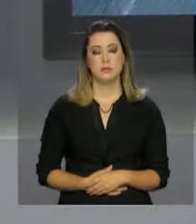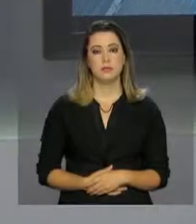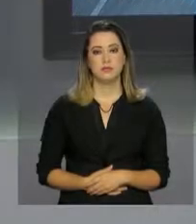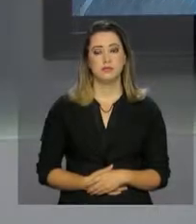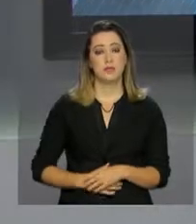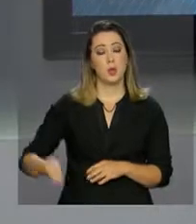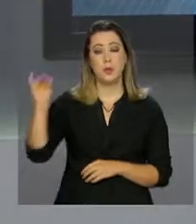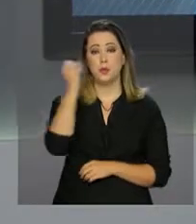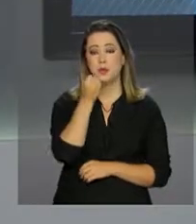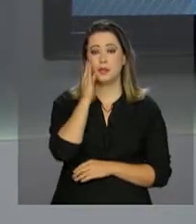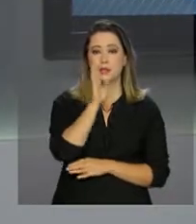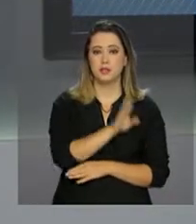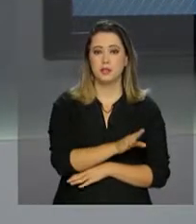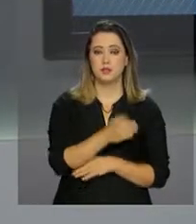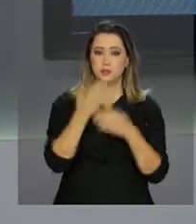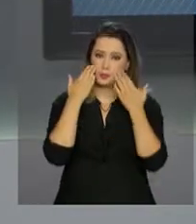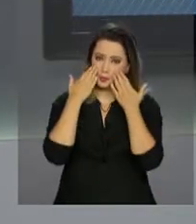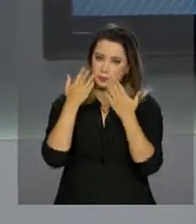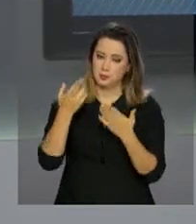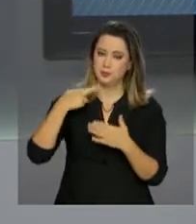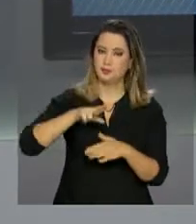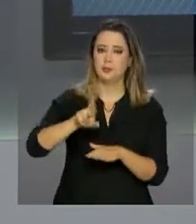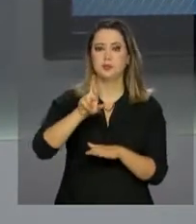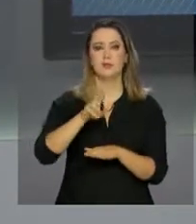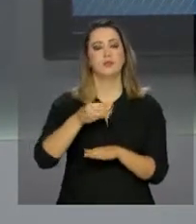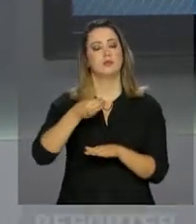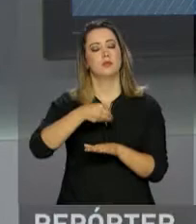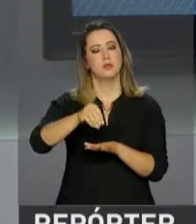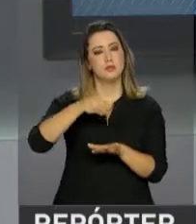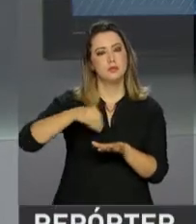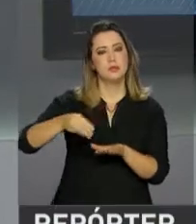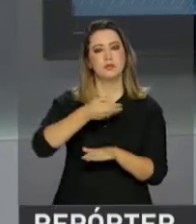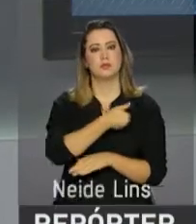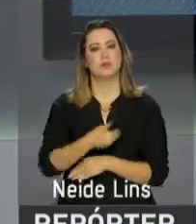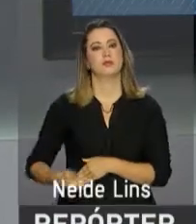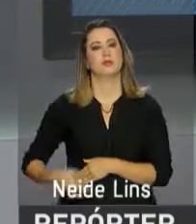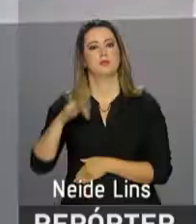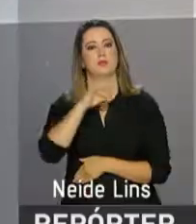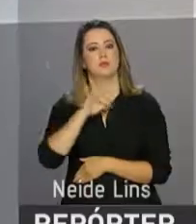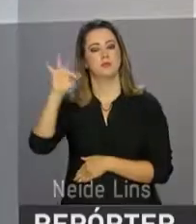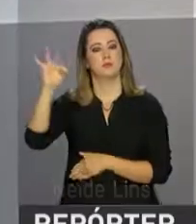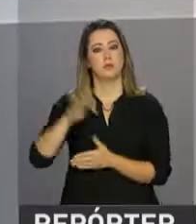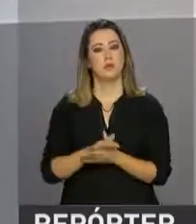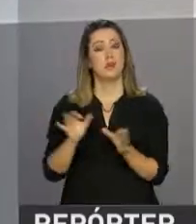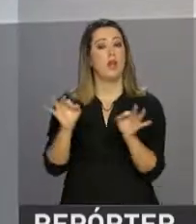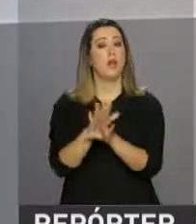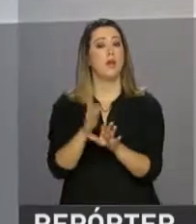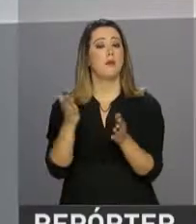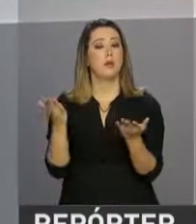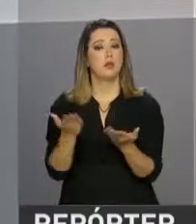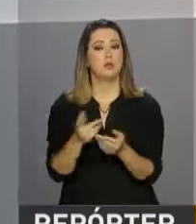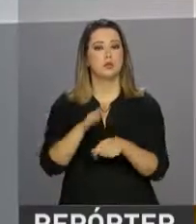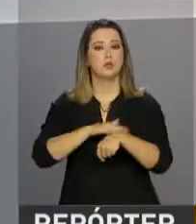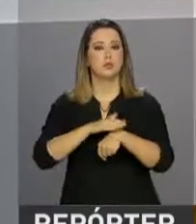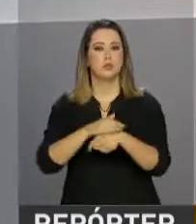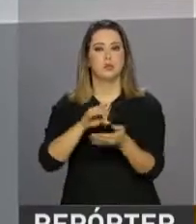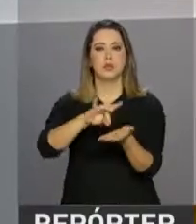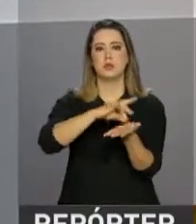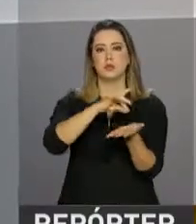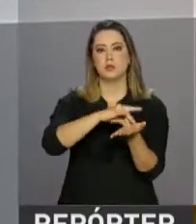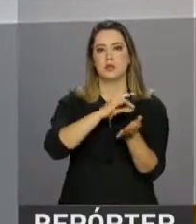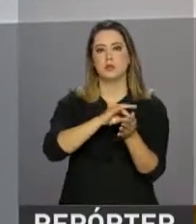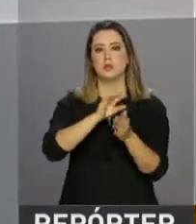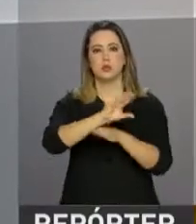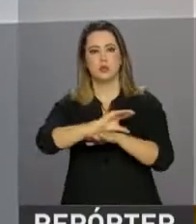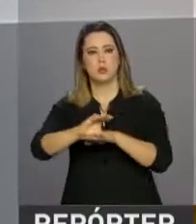olá boa tarde no ar o repórter em br com as notícias do governo federal termina hoje o prazo de inscrição nos cursos